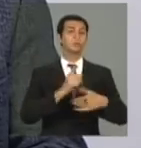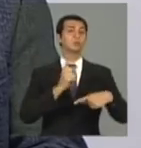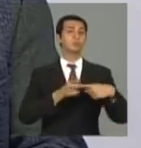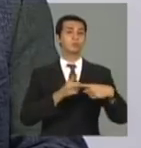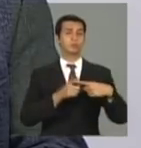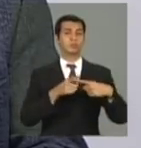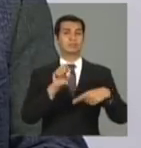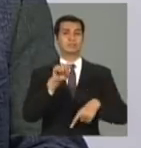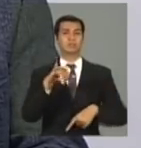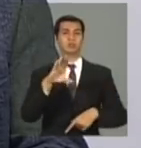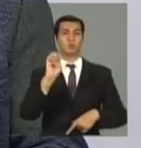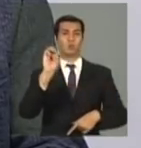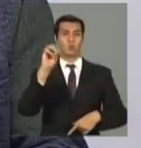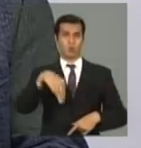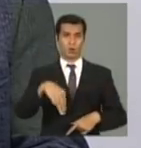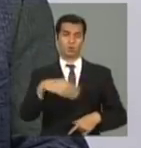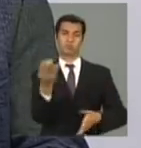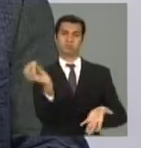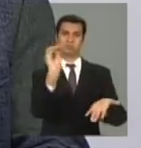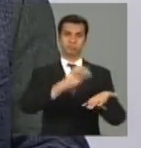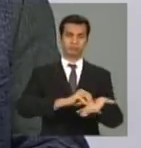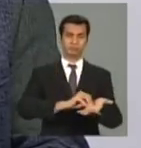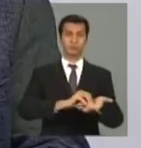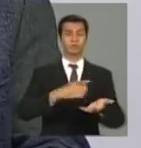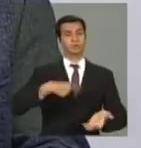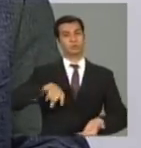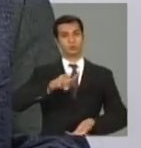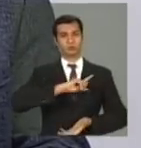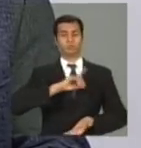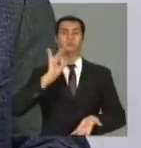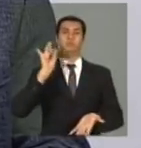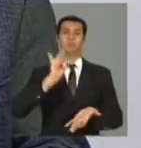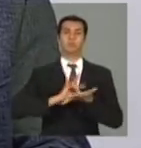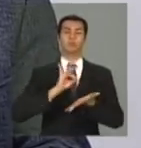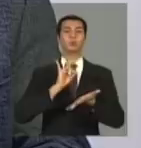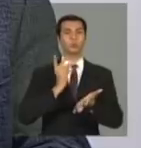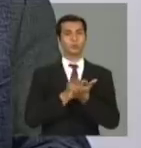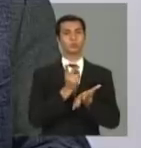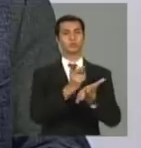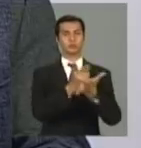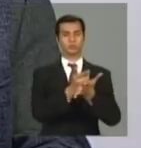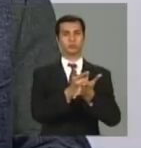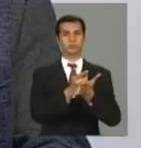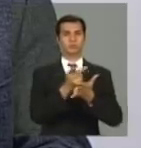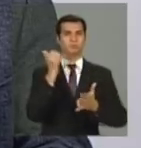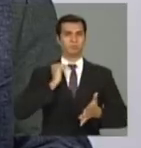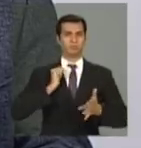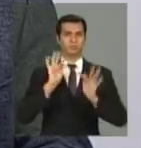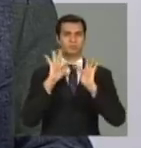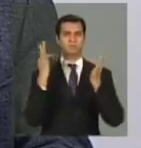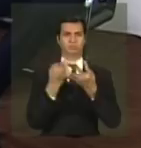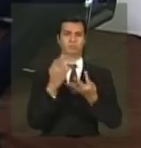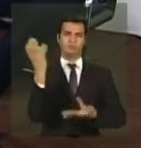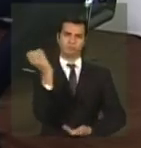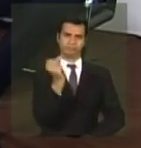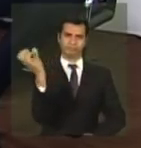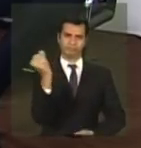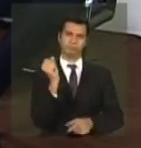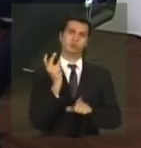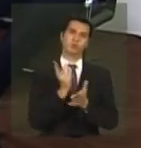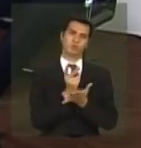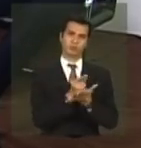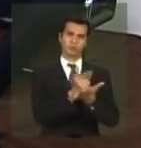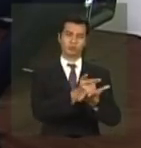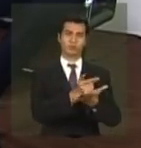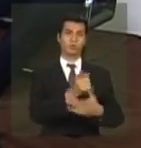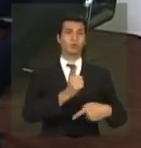gente assegura que a família tenha continuidade no recebimento do benefício. Receba o acompanhamento. Porque ela